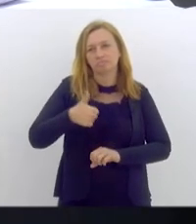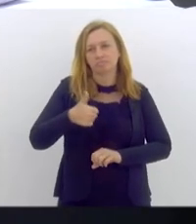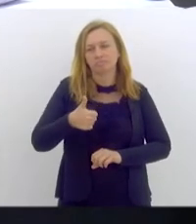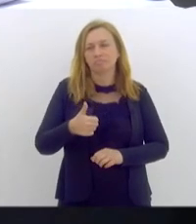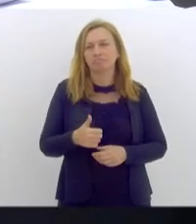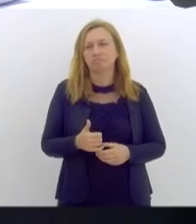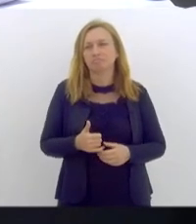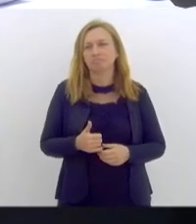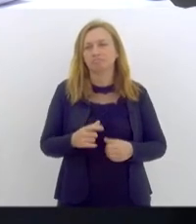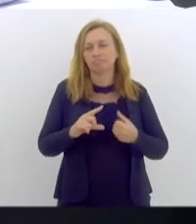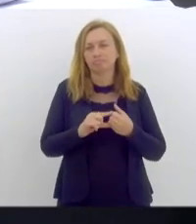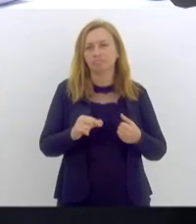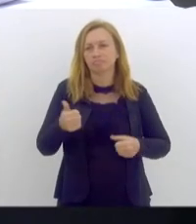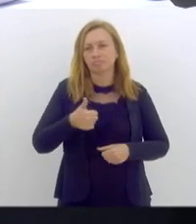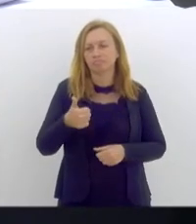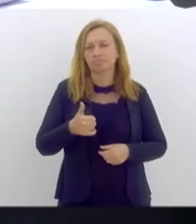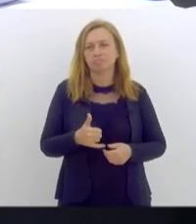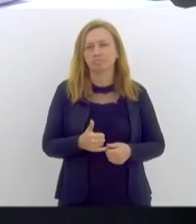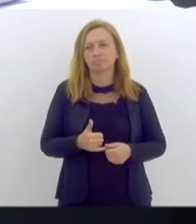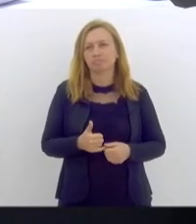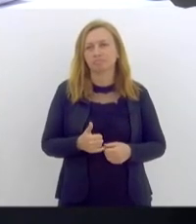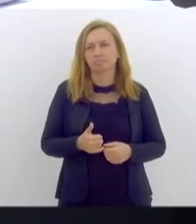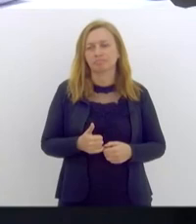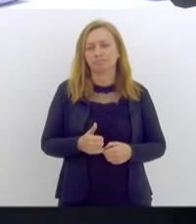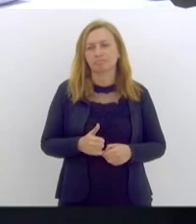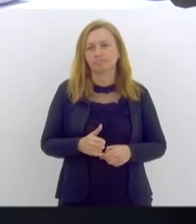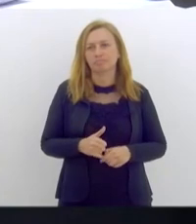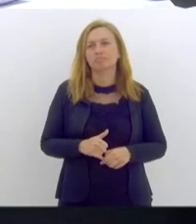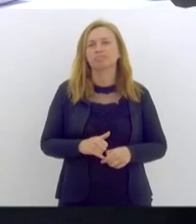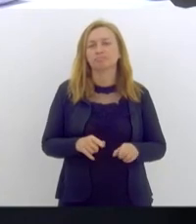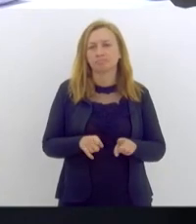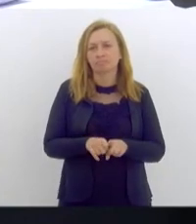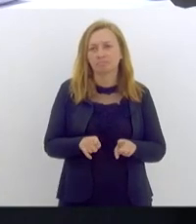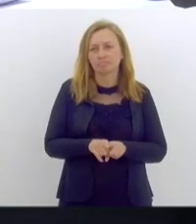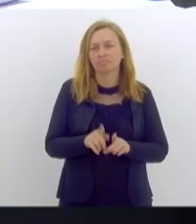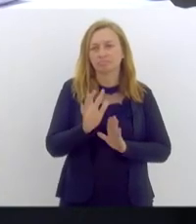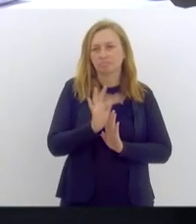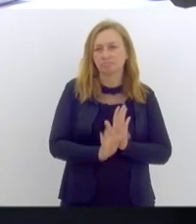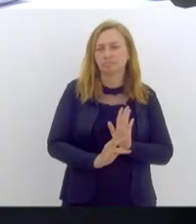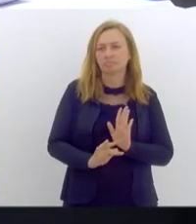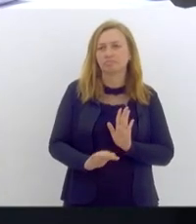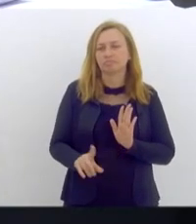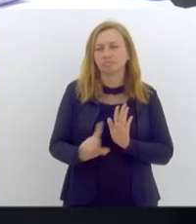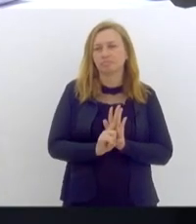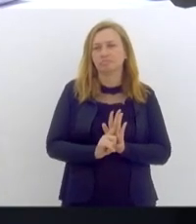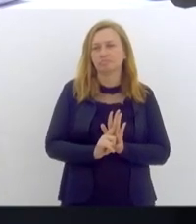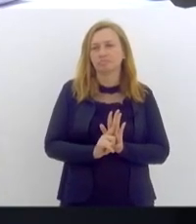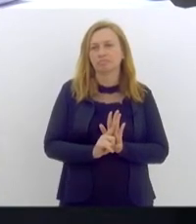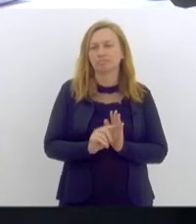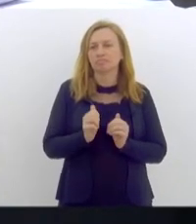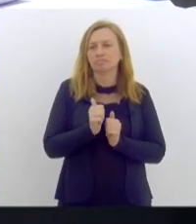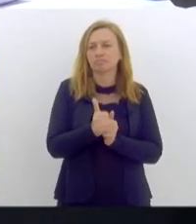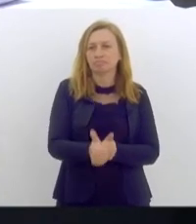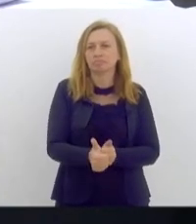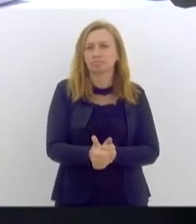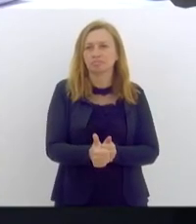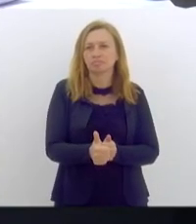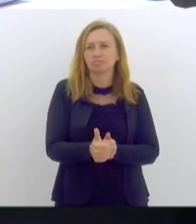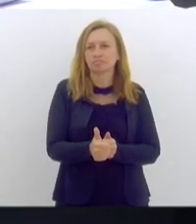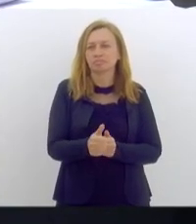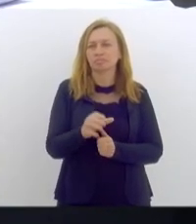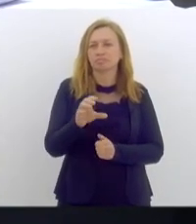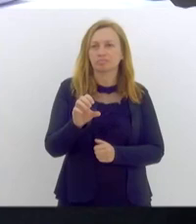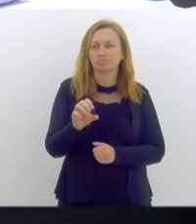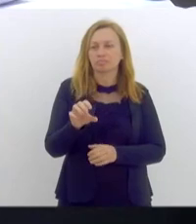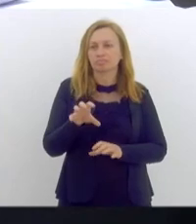do artigo primeiro que também tá lá no texto da Lei Quando a senhora fala segmentos setores